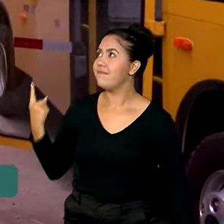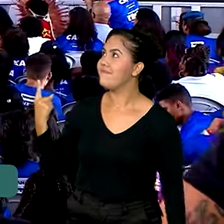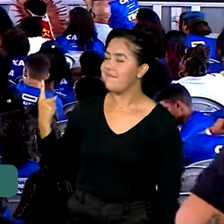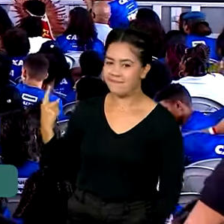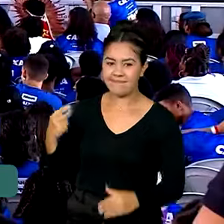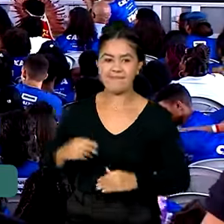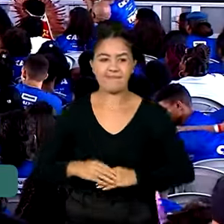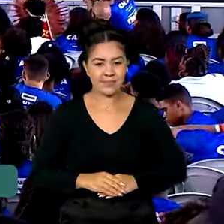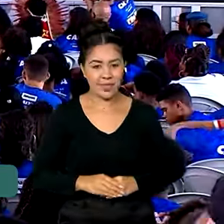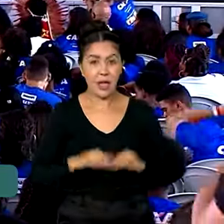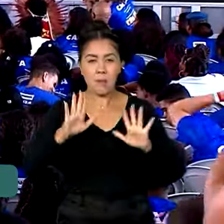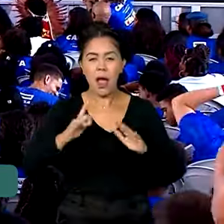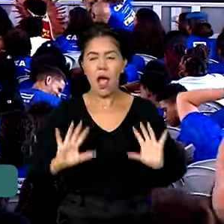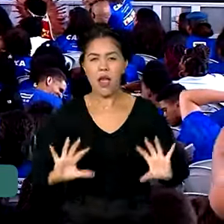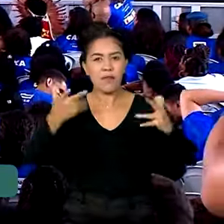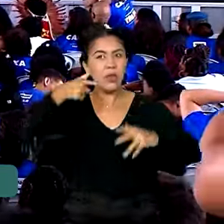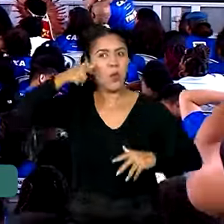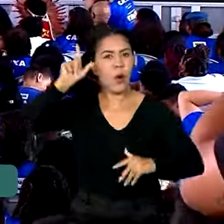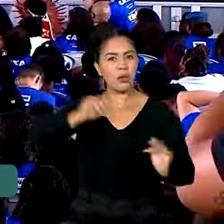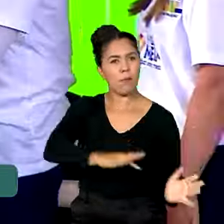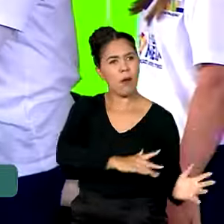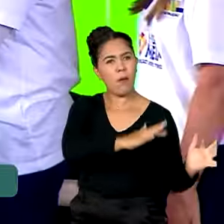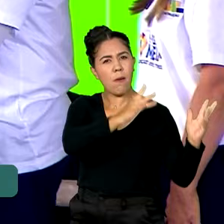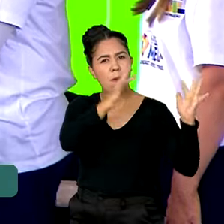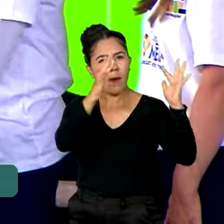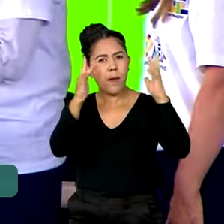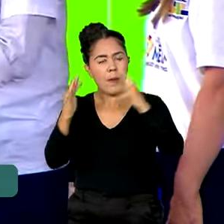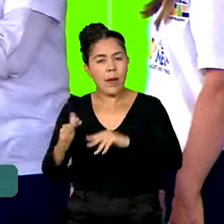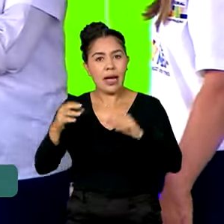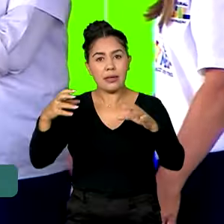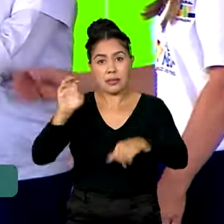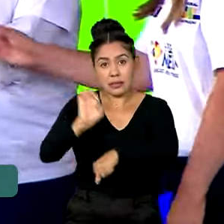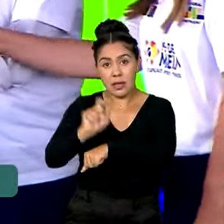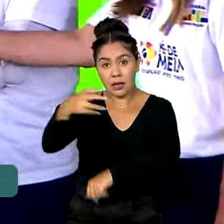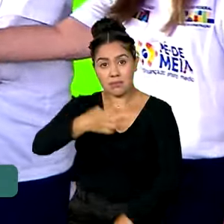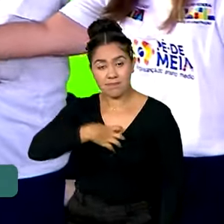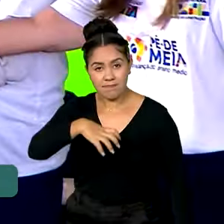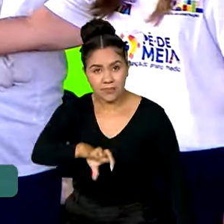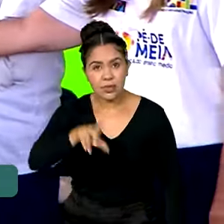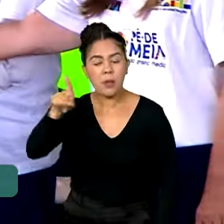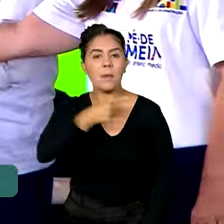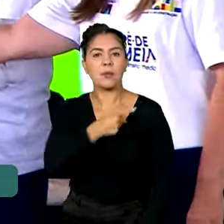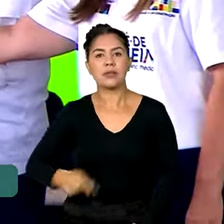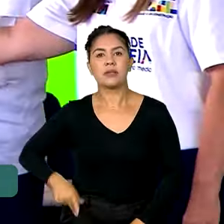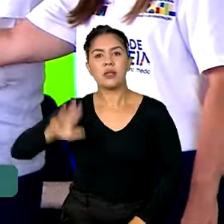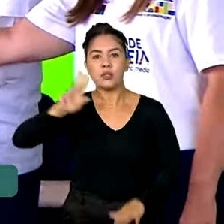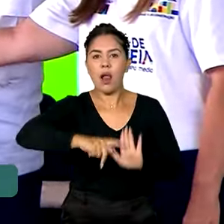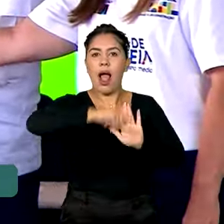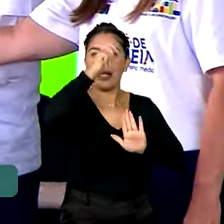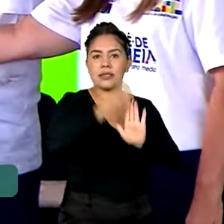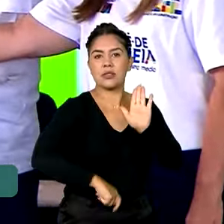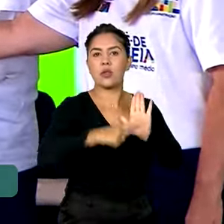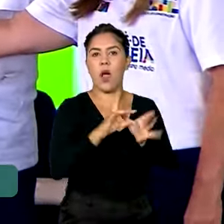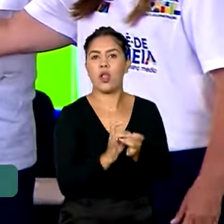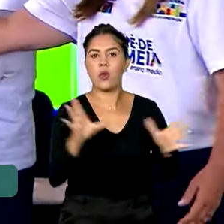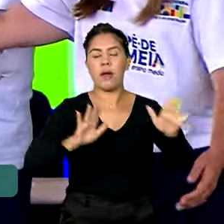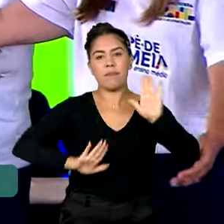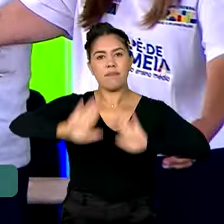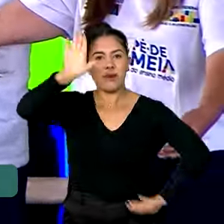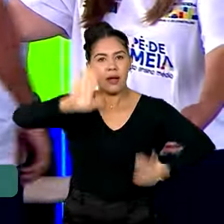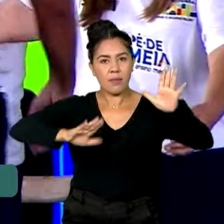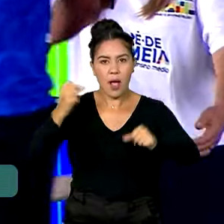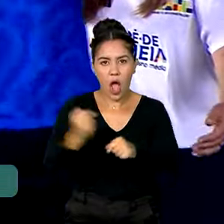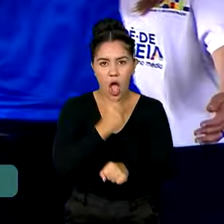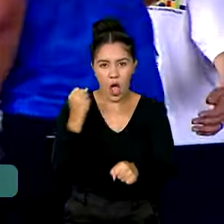escolar. Durante o evento realizado em Salvador, o presidente Lula assinou a autorização de licitação das primeiras obras